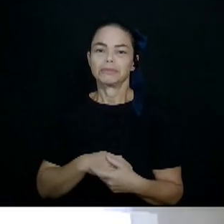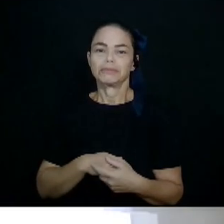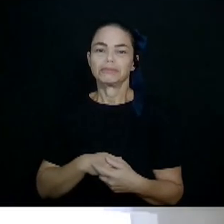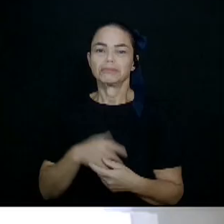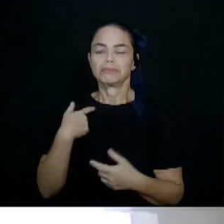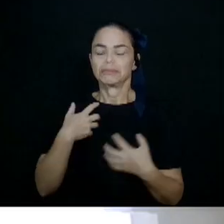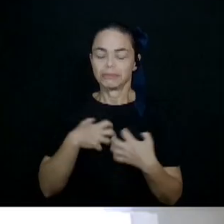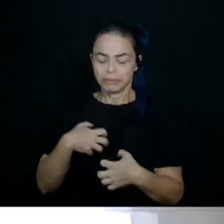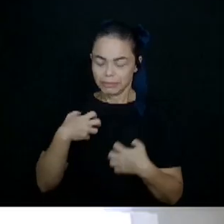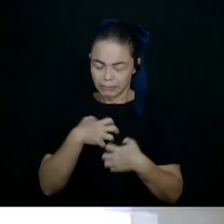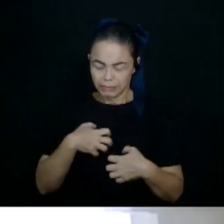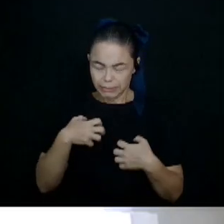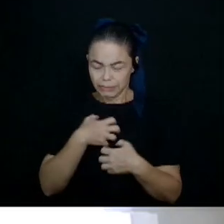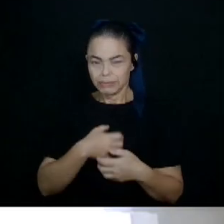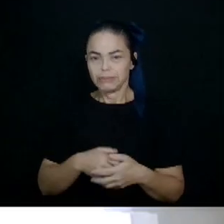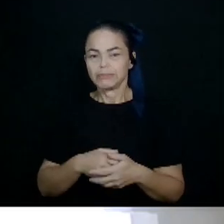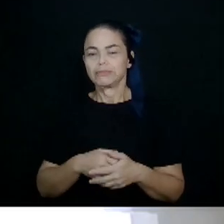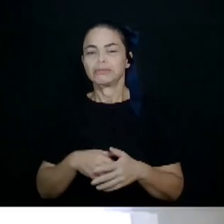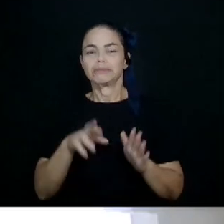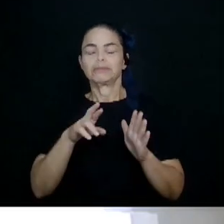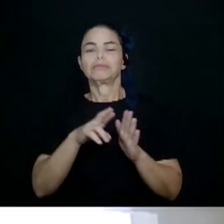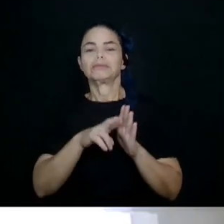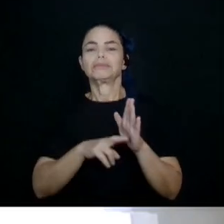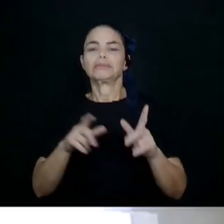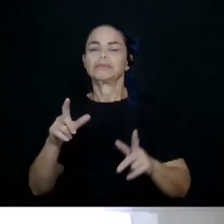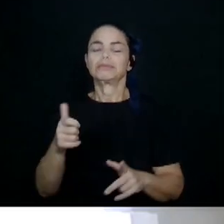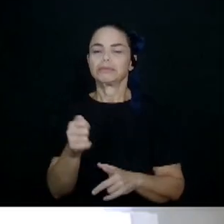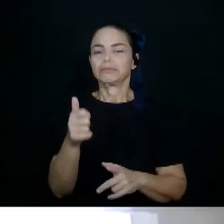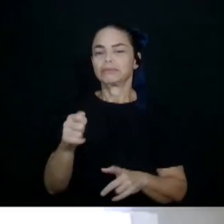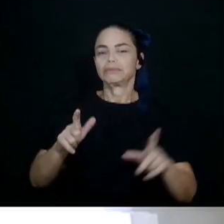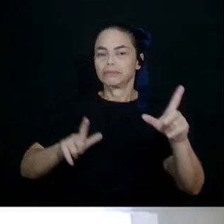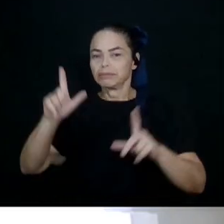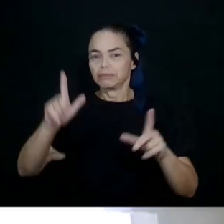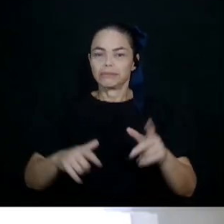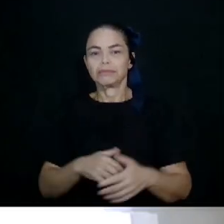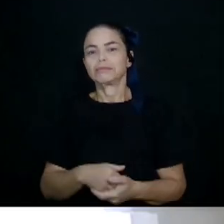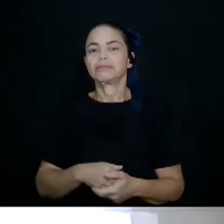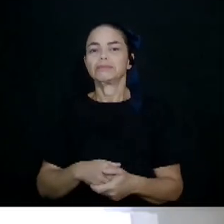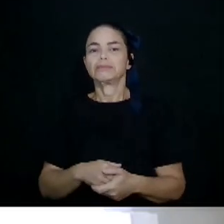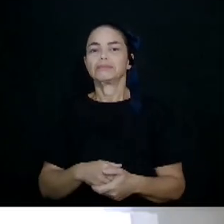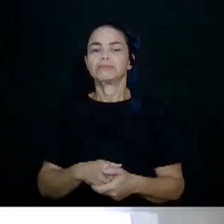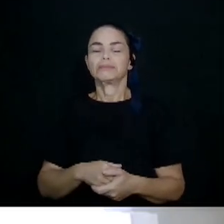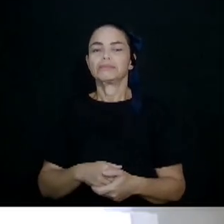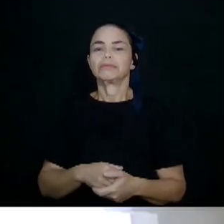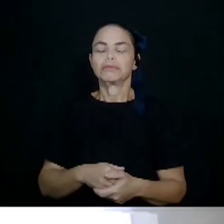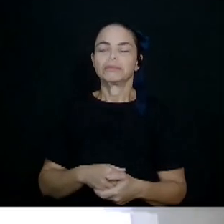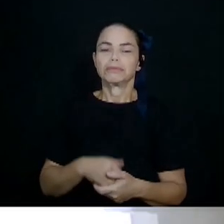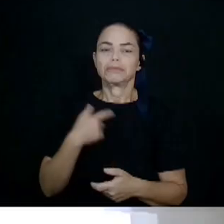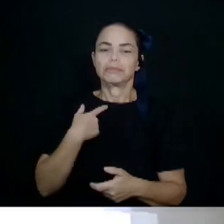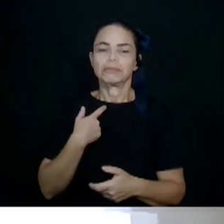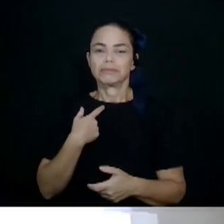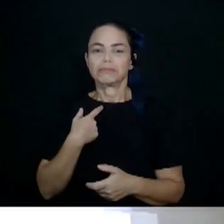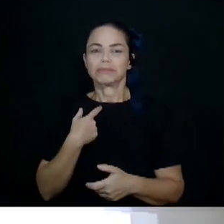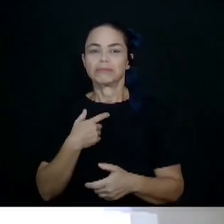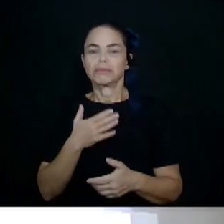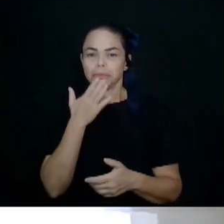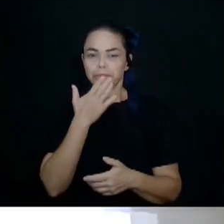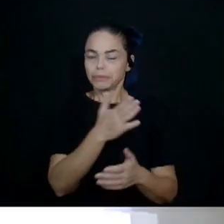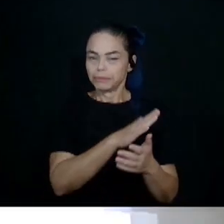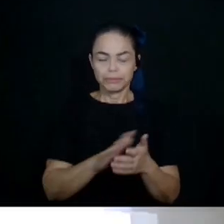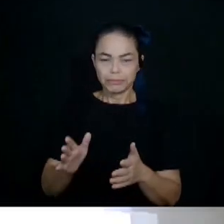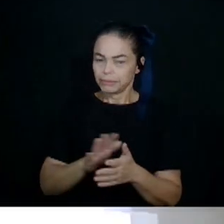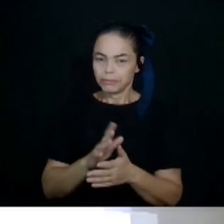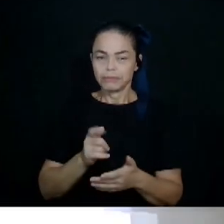angústias, né? Tanto de programas de TV, que às vezes tem, né, um apelo, né, assim como as